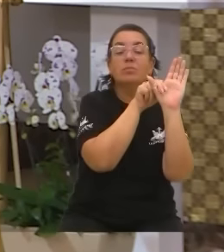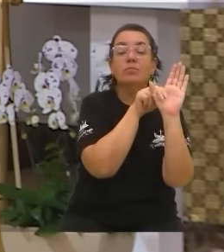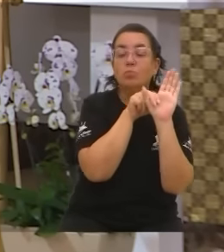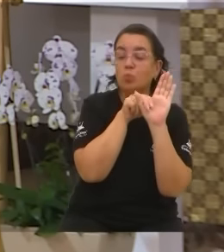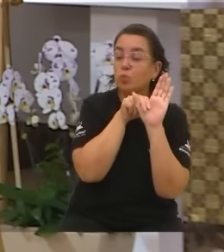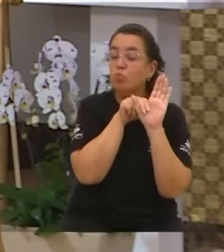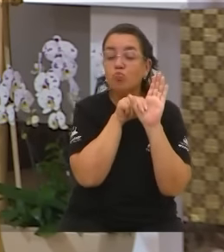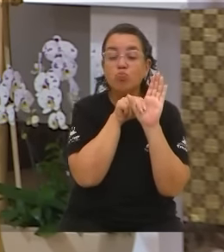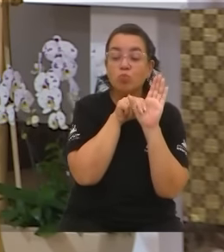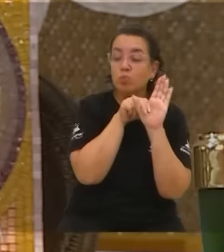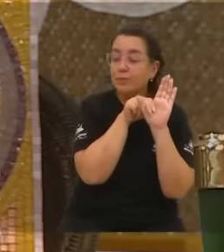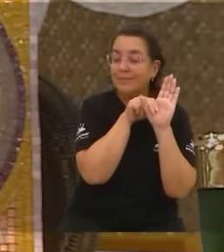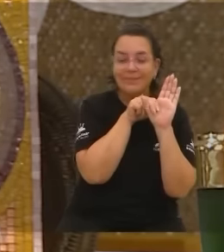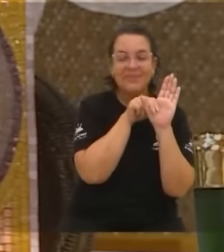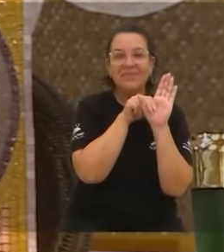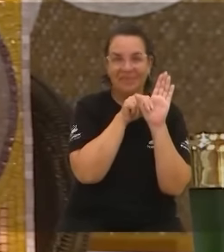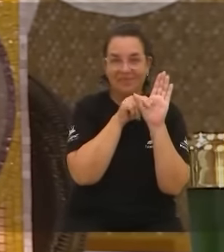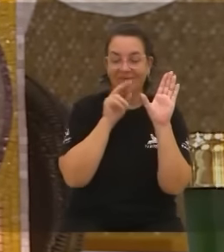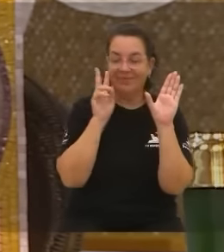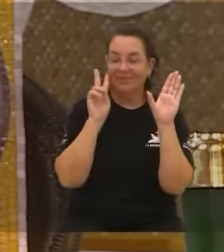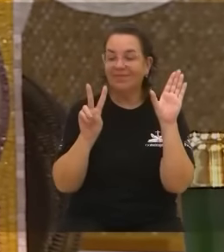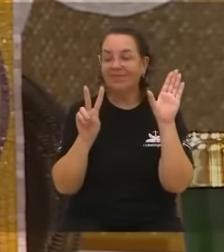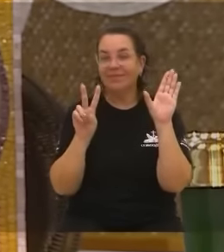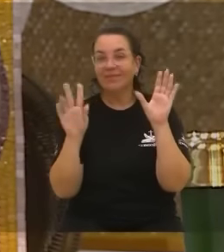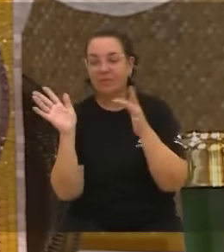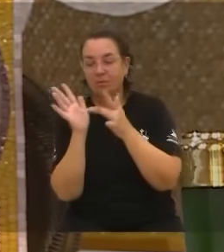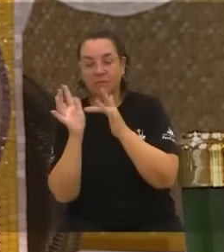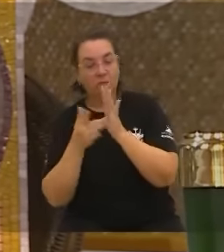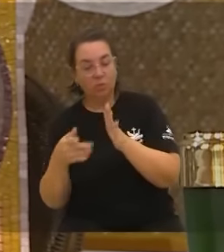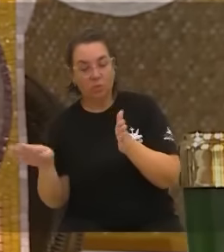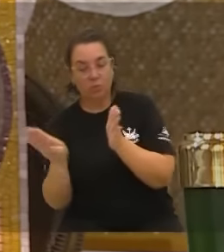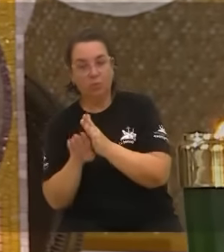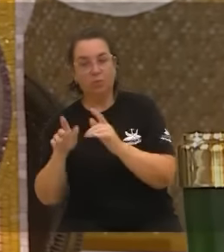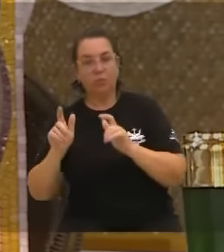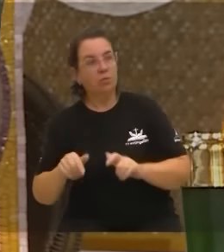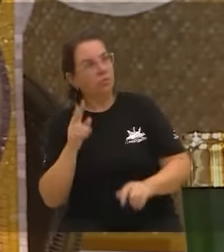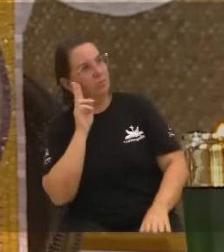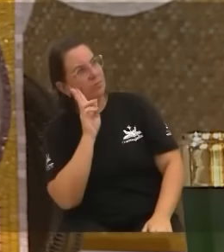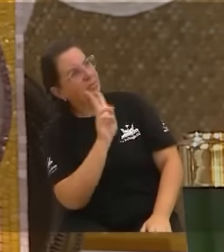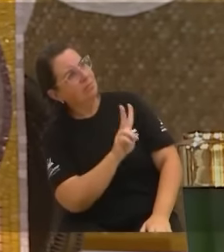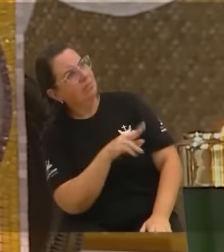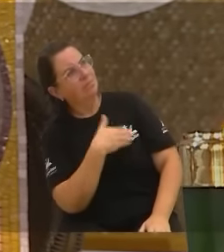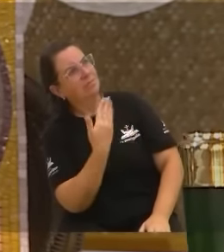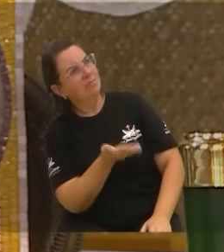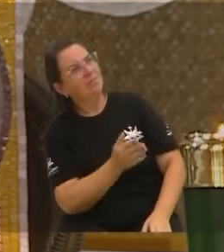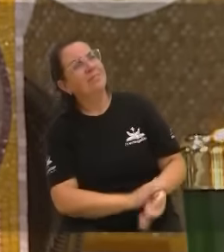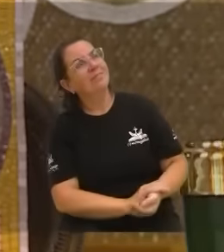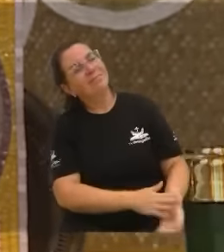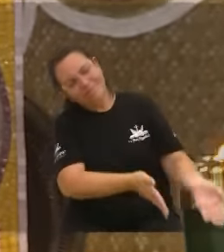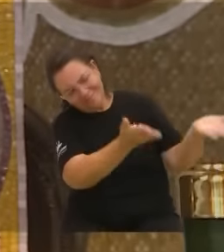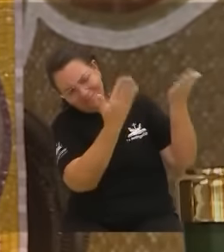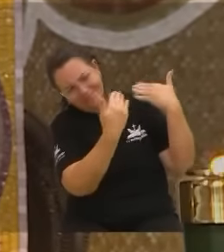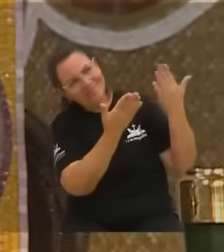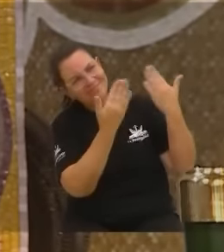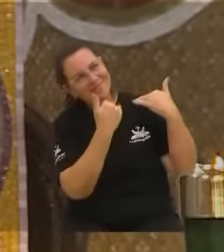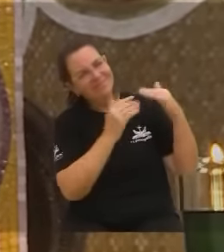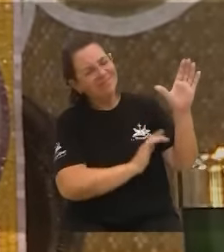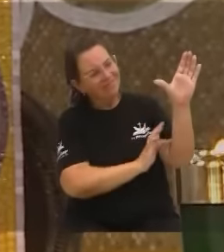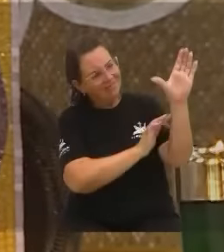ali. Quando Jesus chegou ao lugar, olhou para cima e disse: Zaqueu,